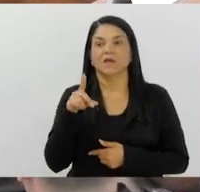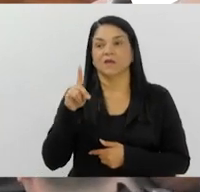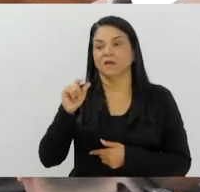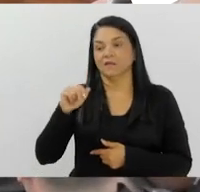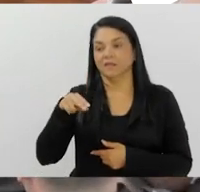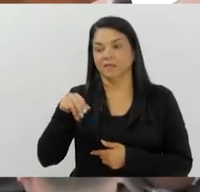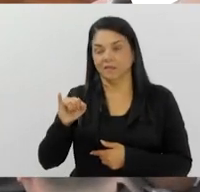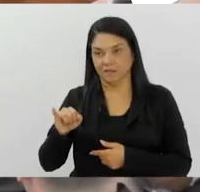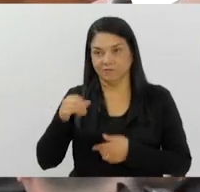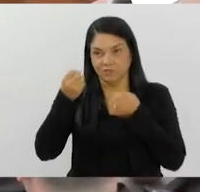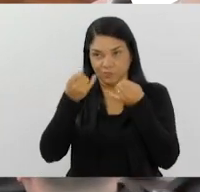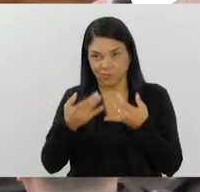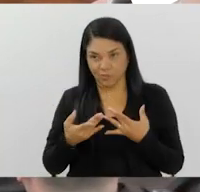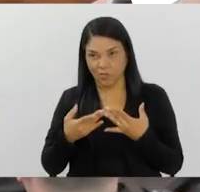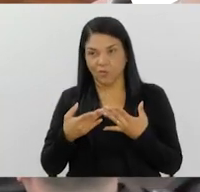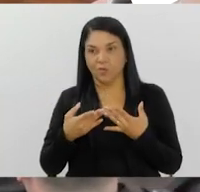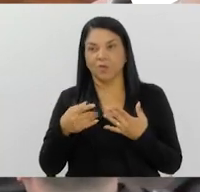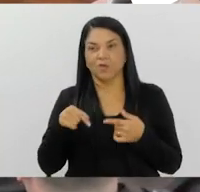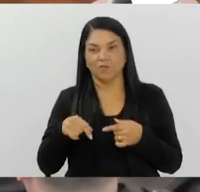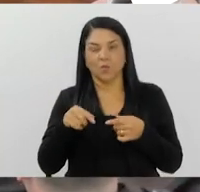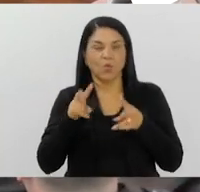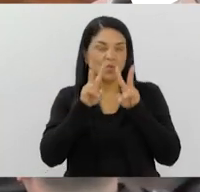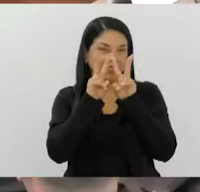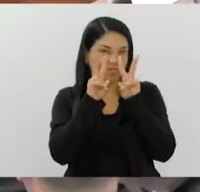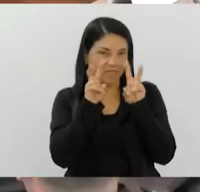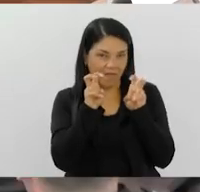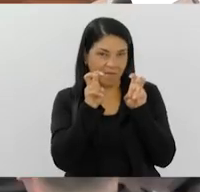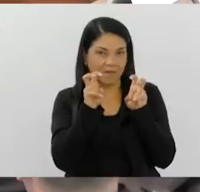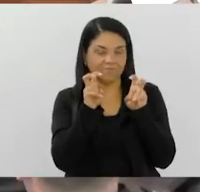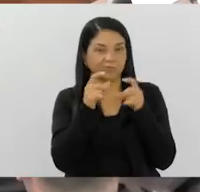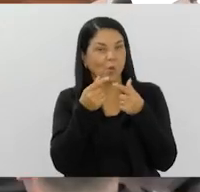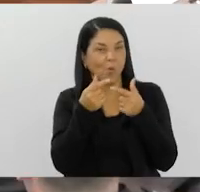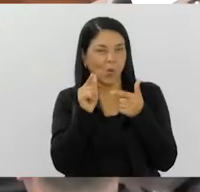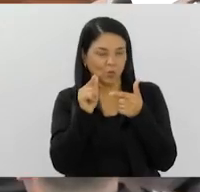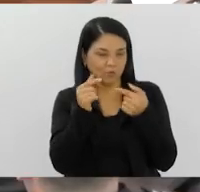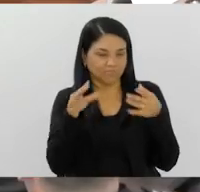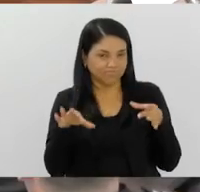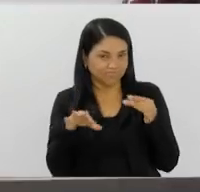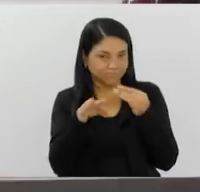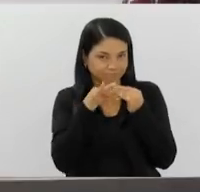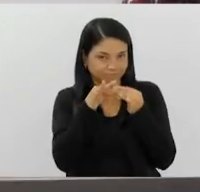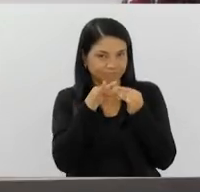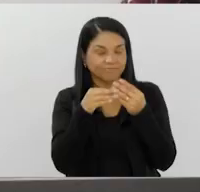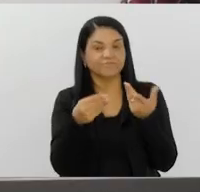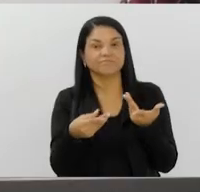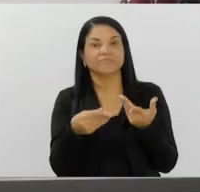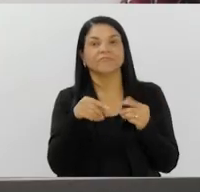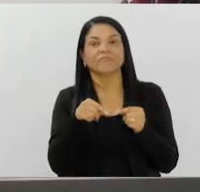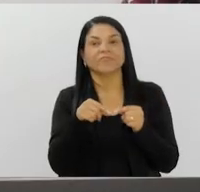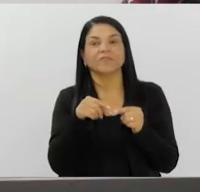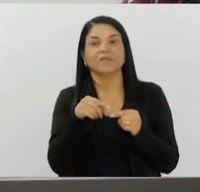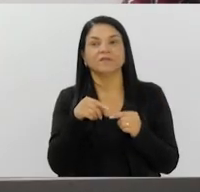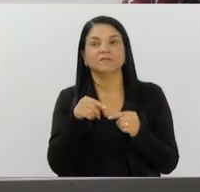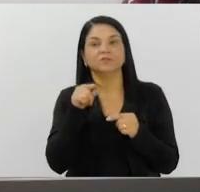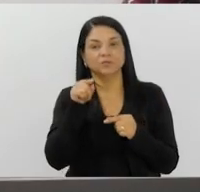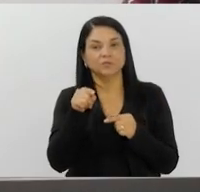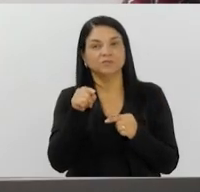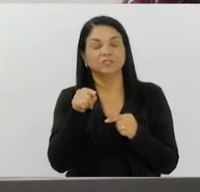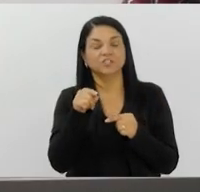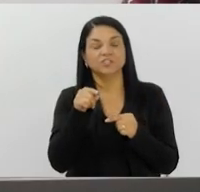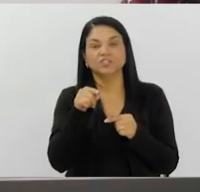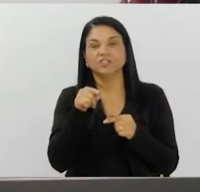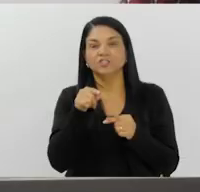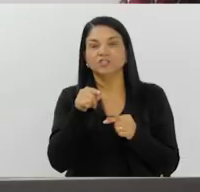reforçando eu vou levantar um tema que não é pra gente aprofundar aqui que que mas que vai direto no ponto que Você